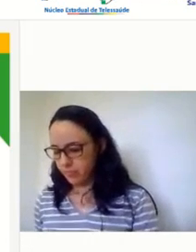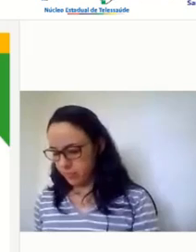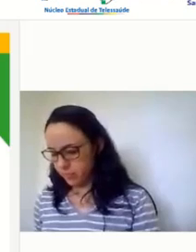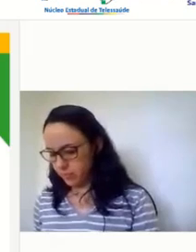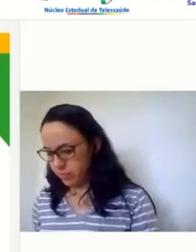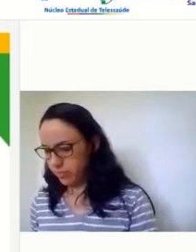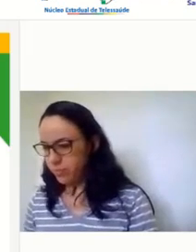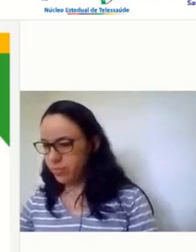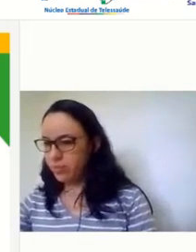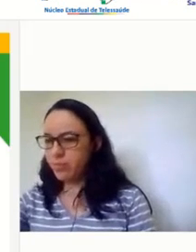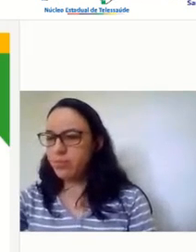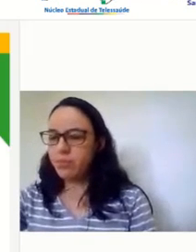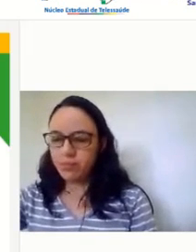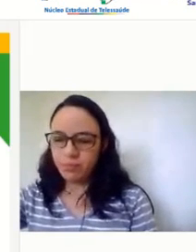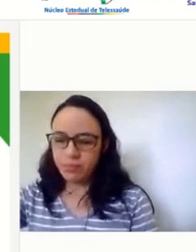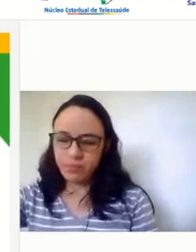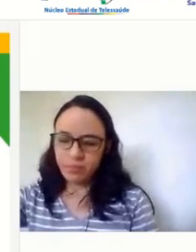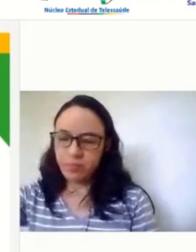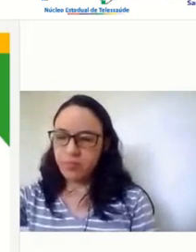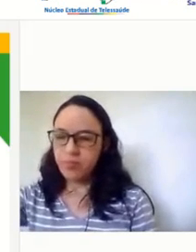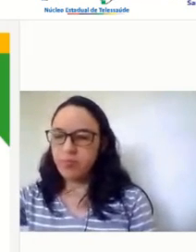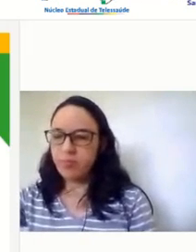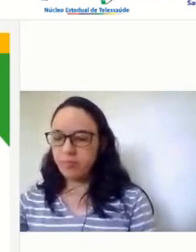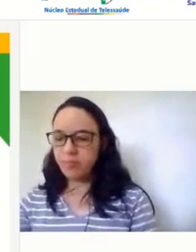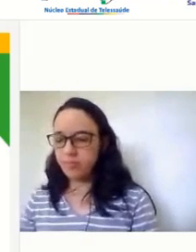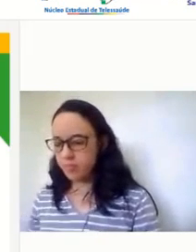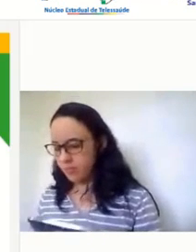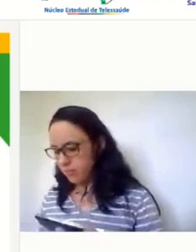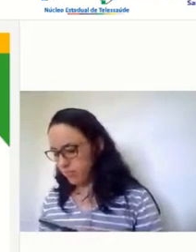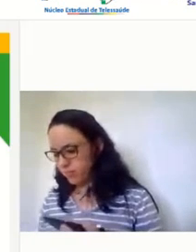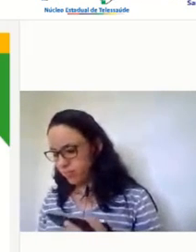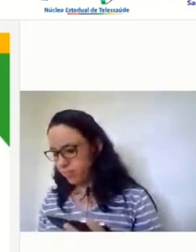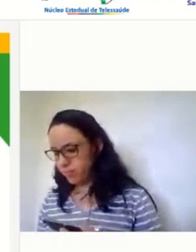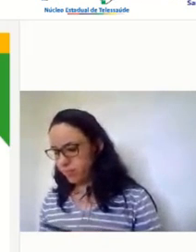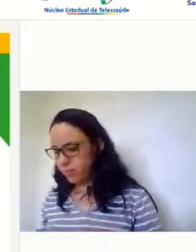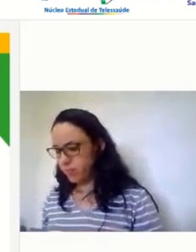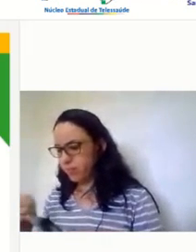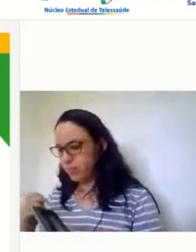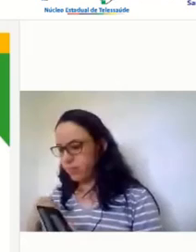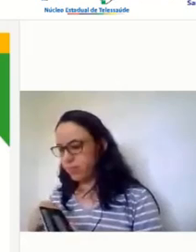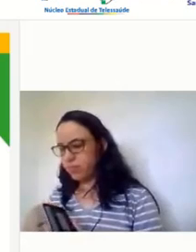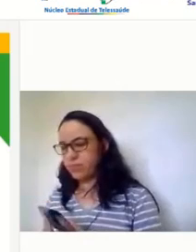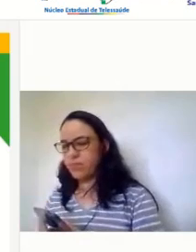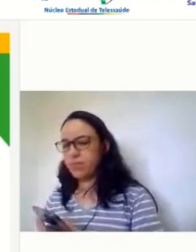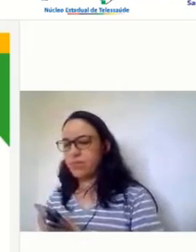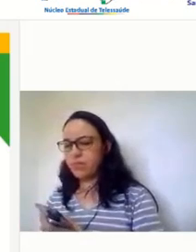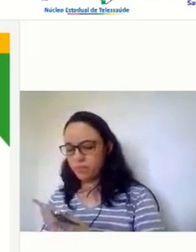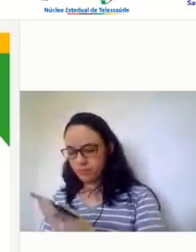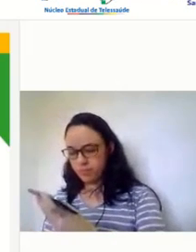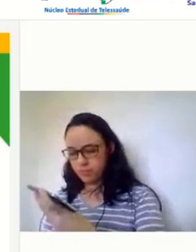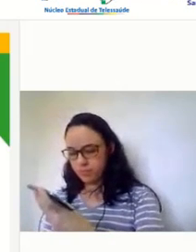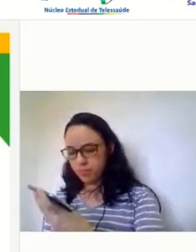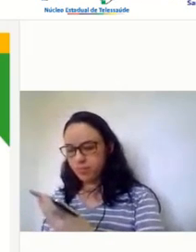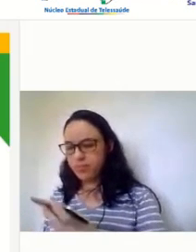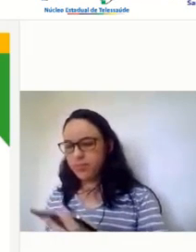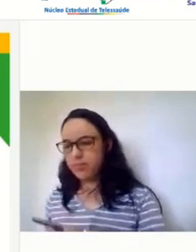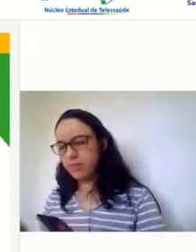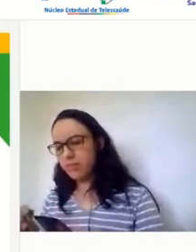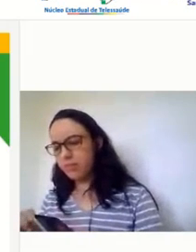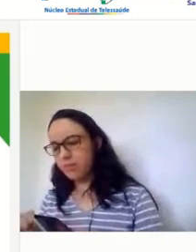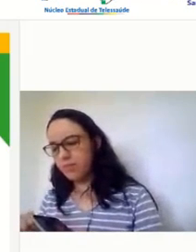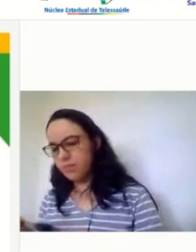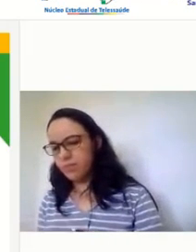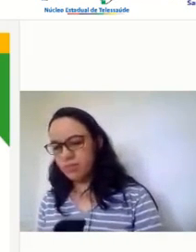no computador fechado você pode passar normal os slides pelo computador não acho que é a ketlin que tá passando não